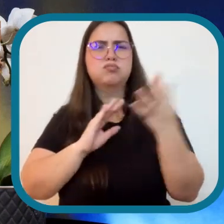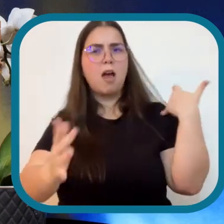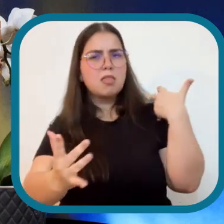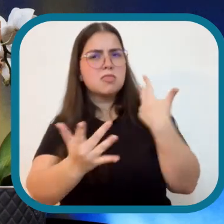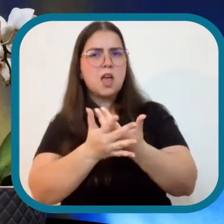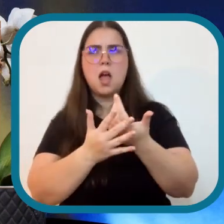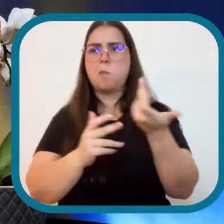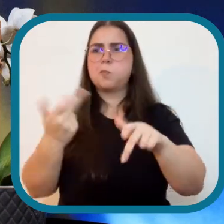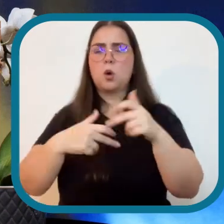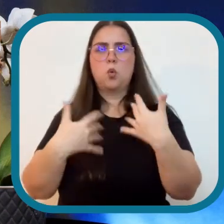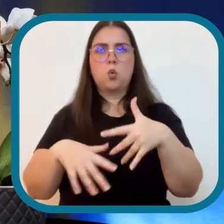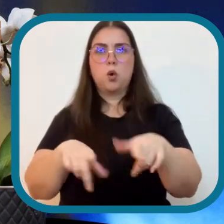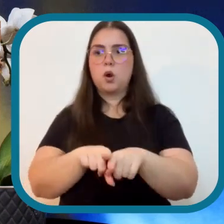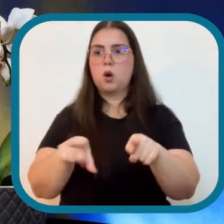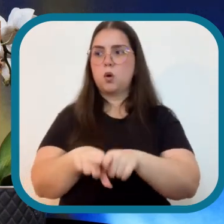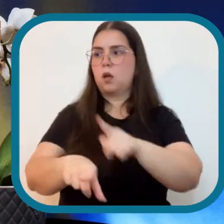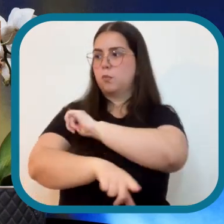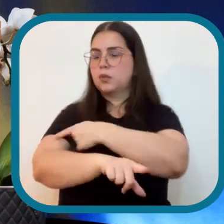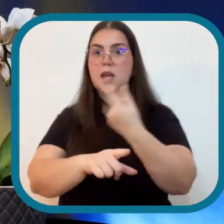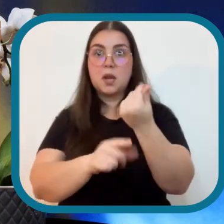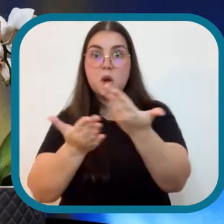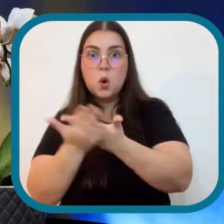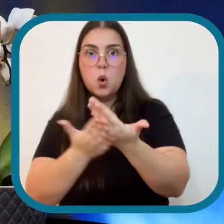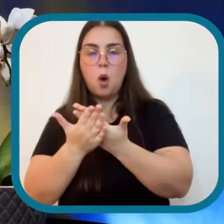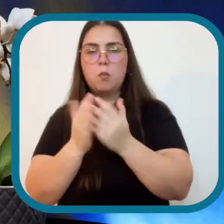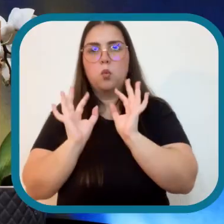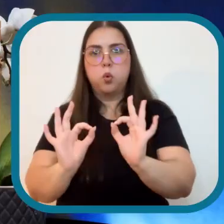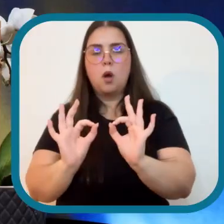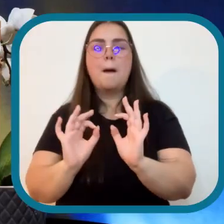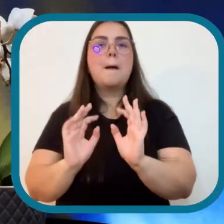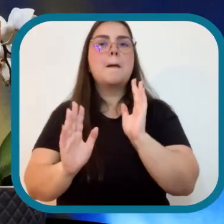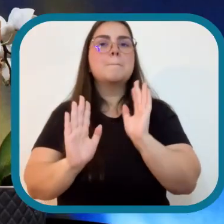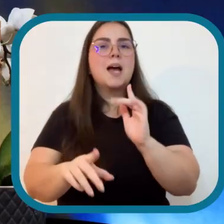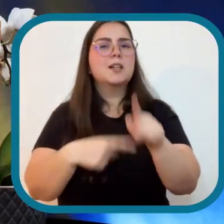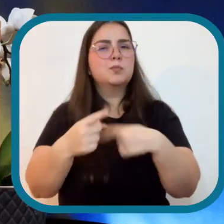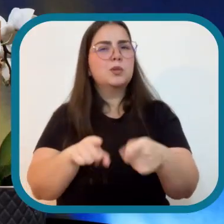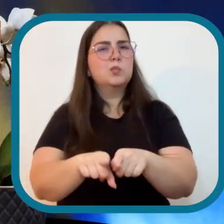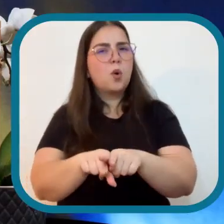história. O potencial económico muitas vezes é substantial, mas